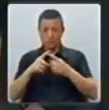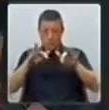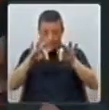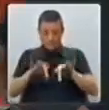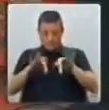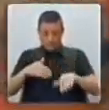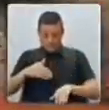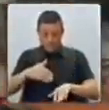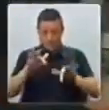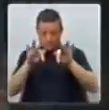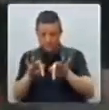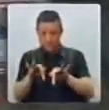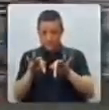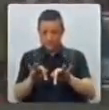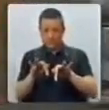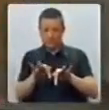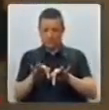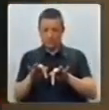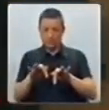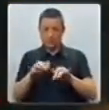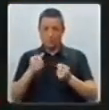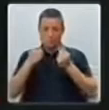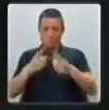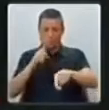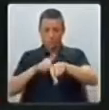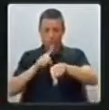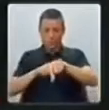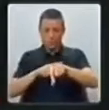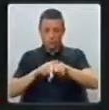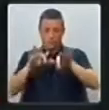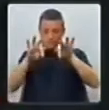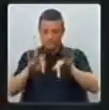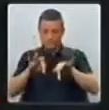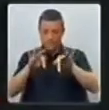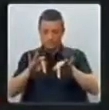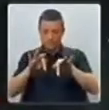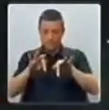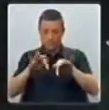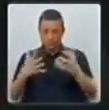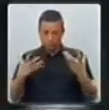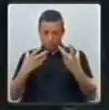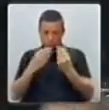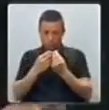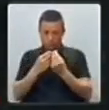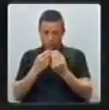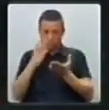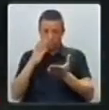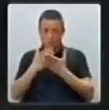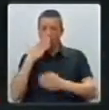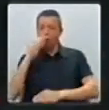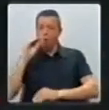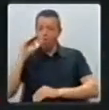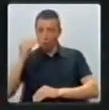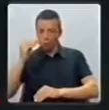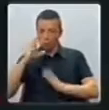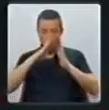Costa, e portanto faltam poucos minutos para terminar esta prova que juntou não só estes alunos aqui com o